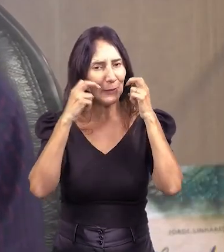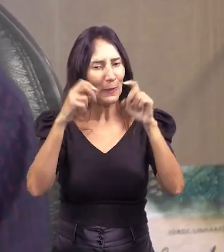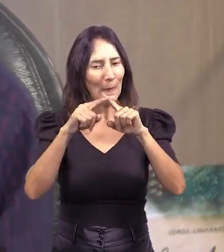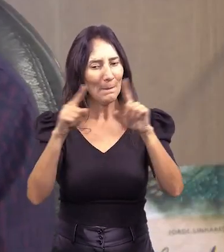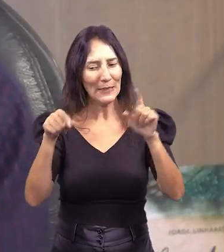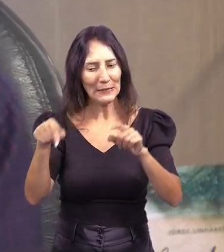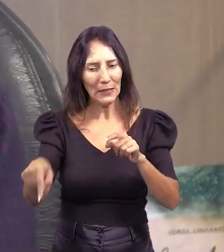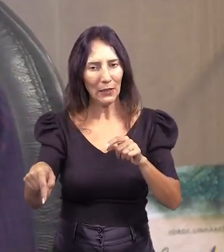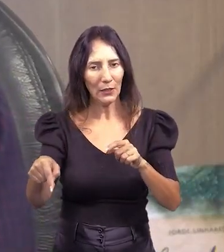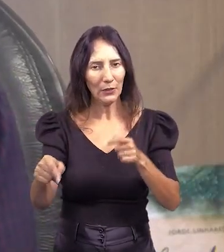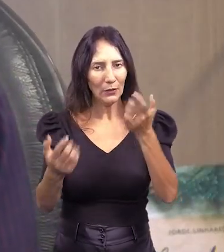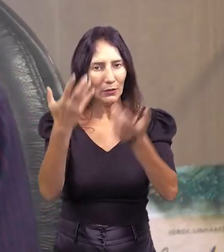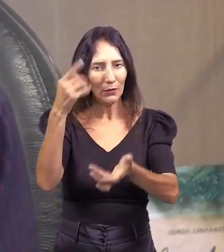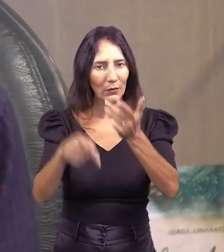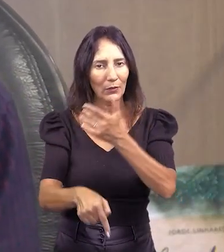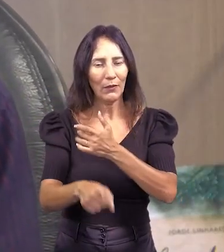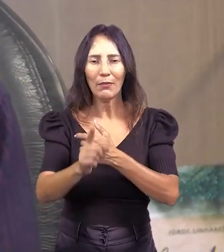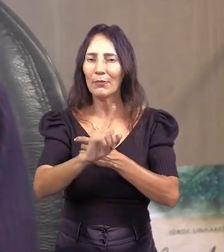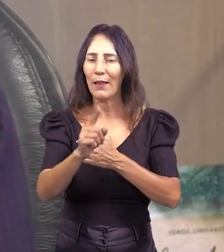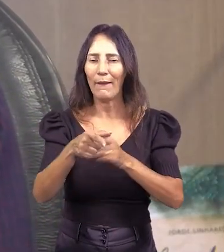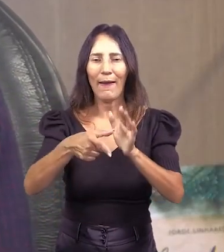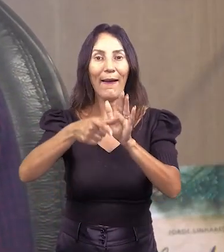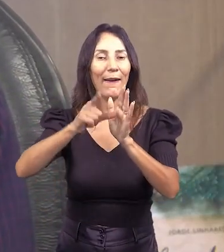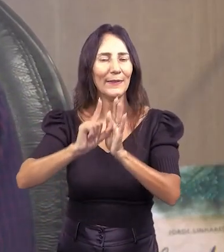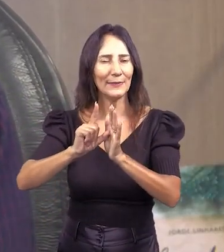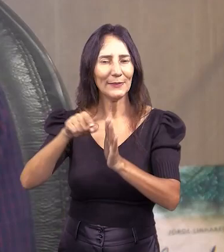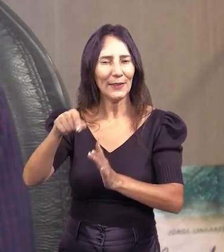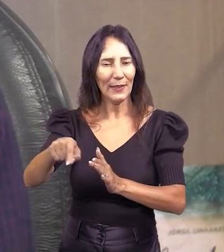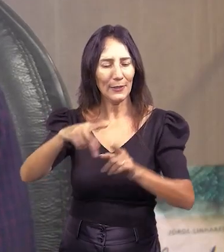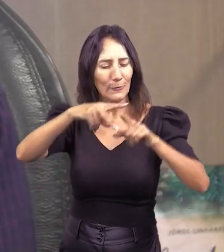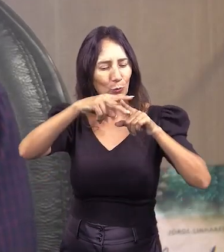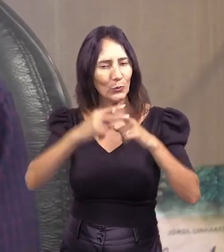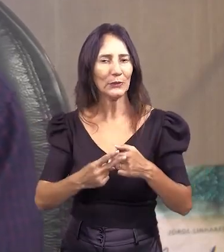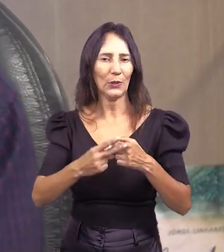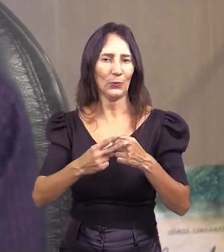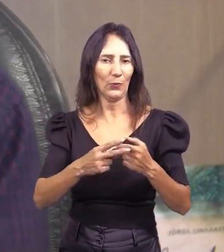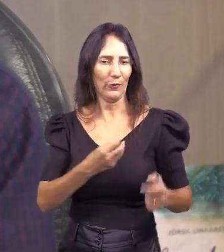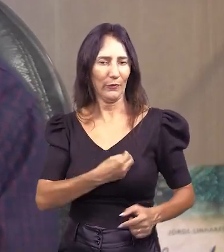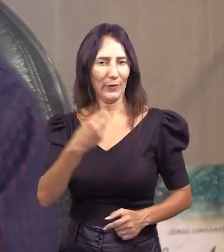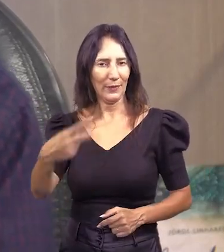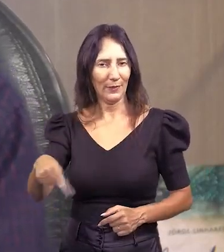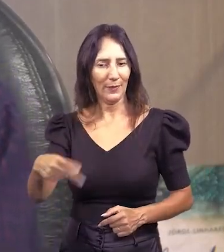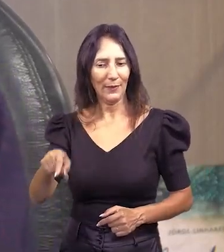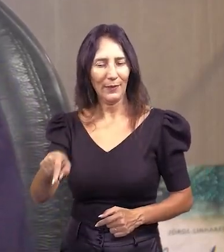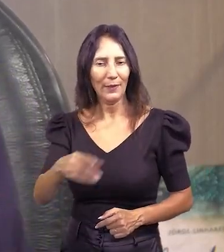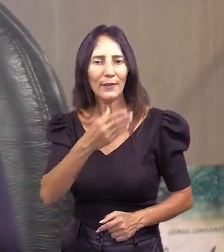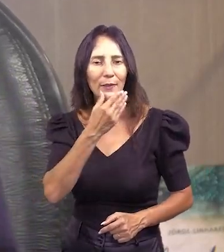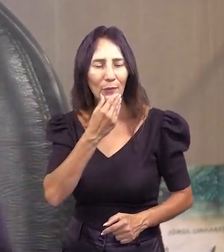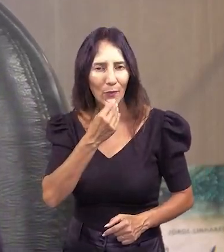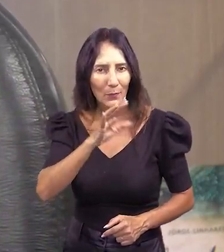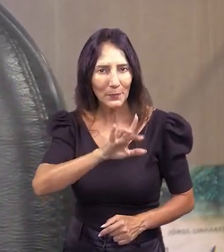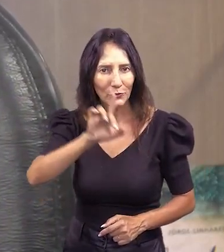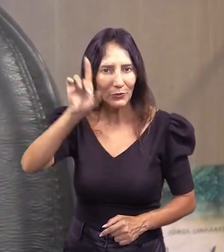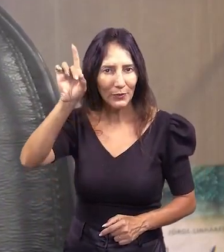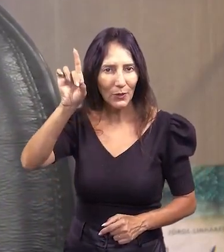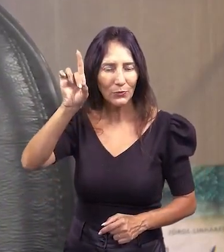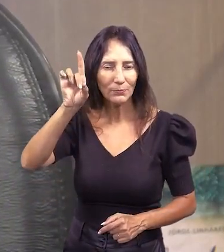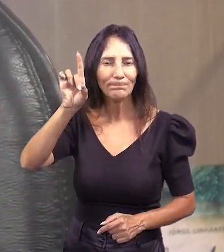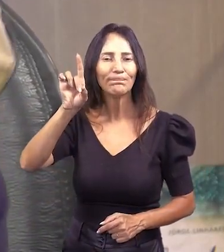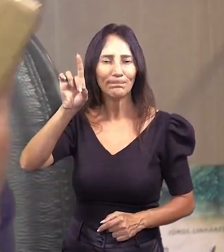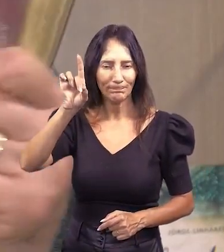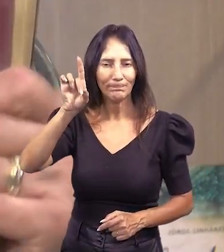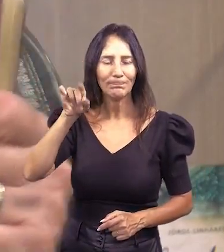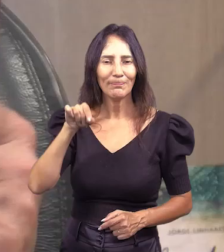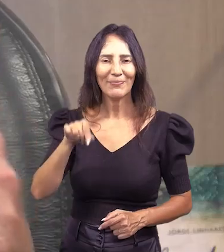não fez com que ele fosse para o inferno, porque ele consertou a tempo. Ele era um homem de Deus e mais tarde ele se